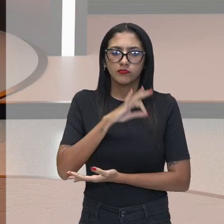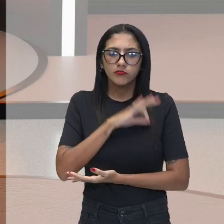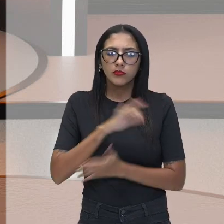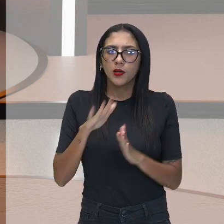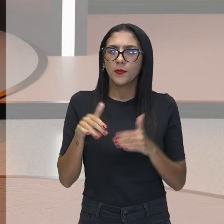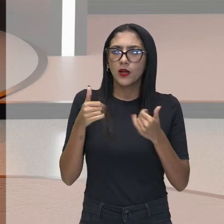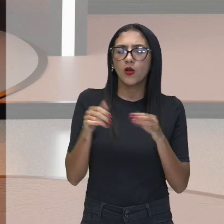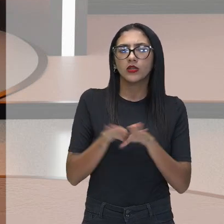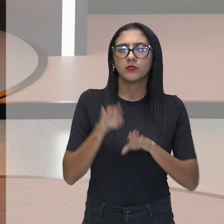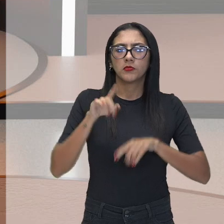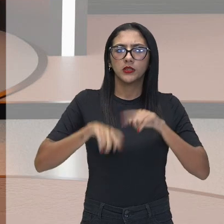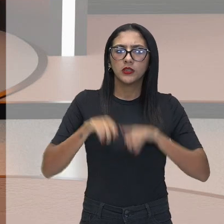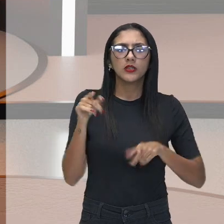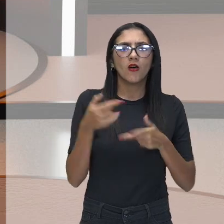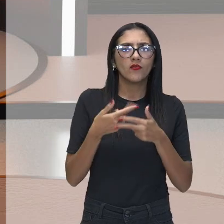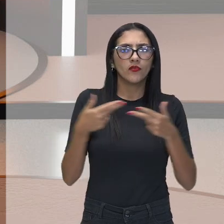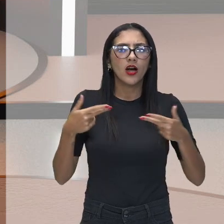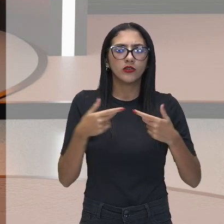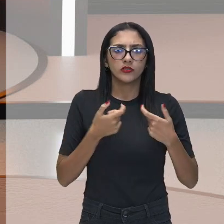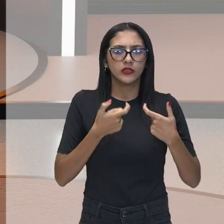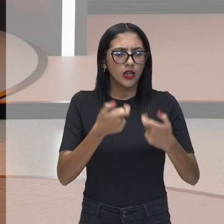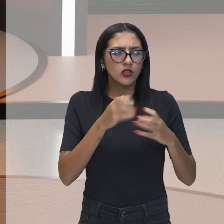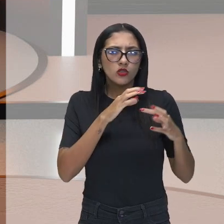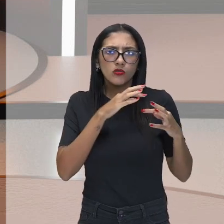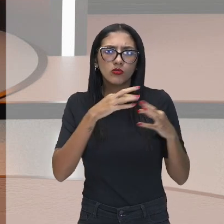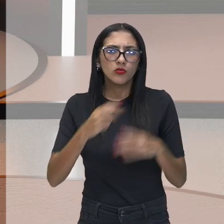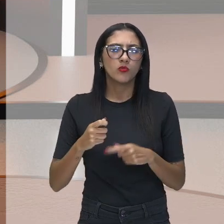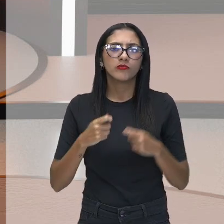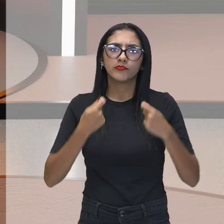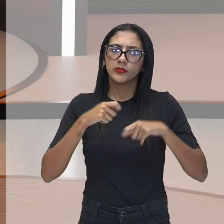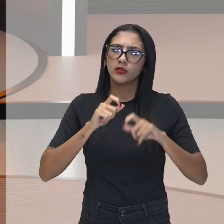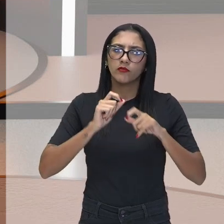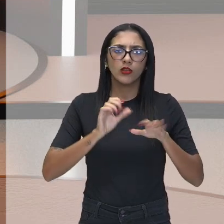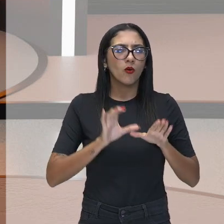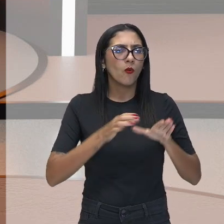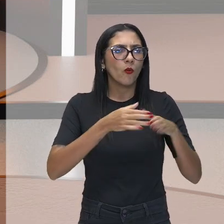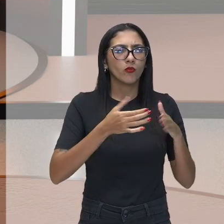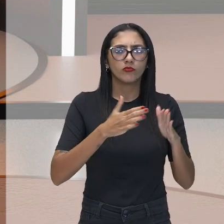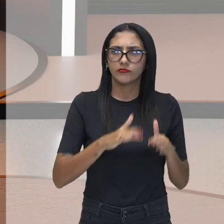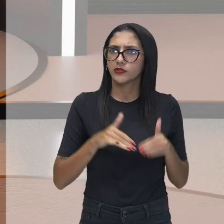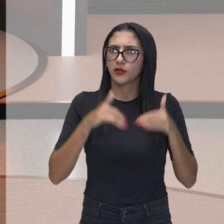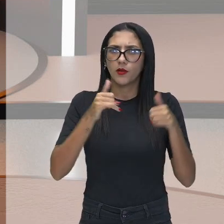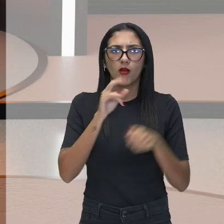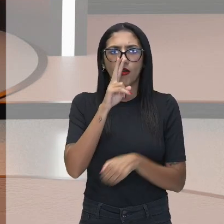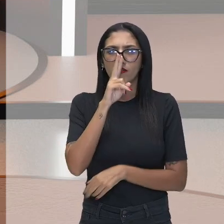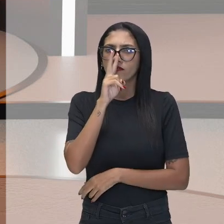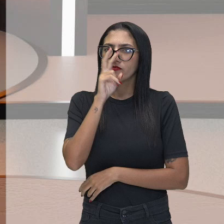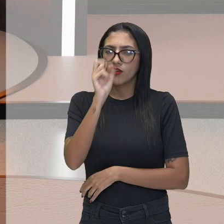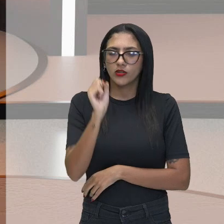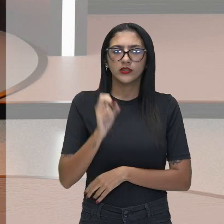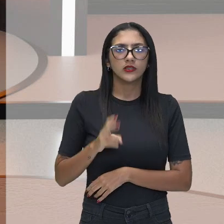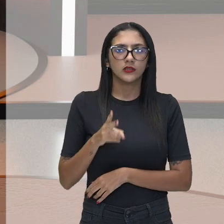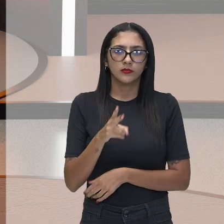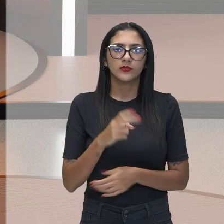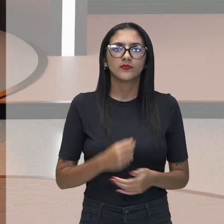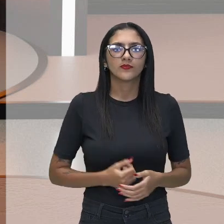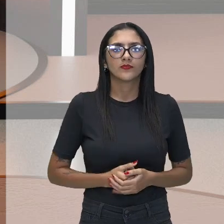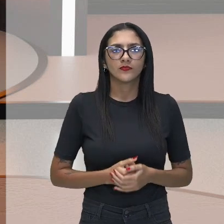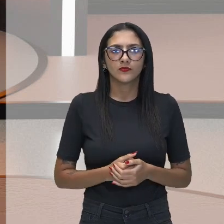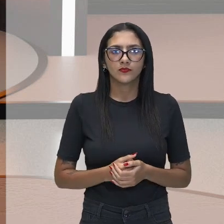equipamento, de armamento, de tudo que era necessário para, de fato, o exército ficar mais fortalecido. Então, nós vamos ter também o processo